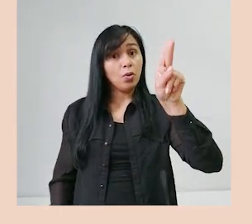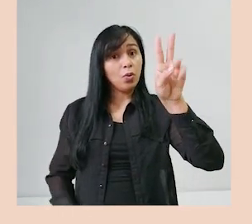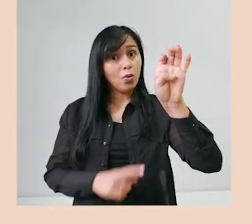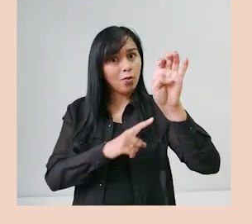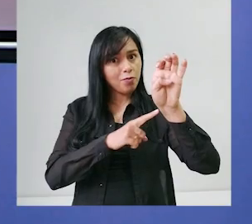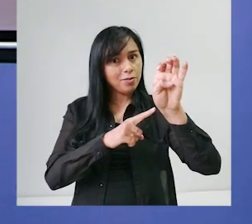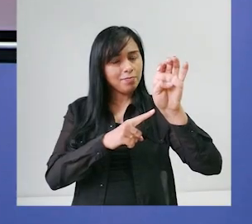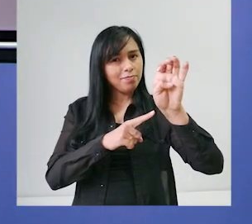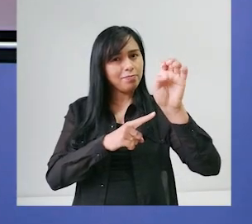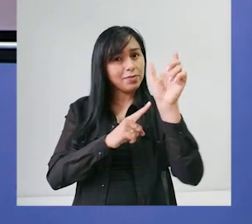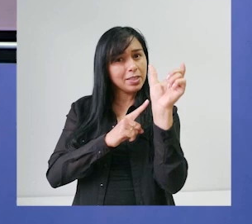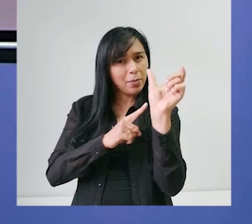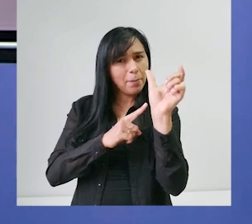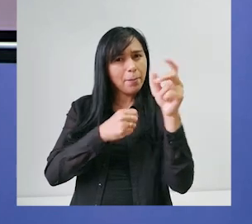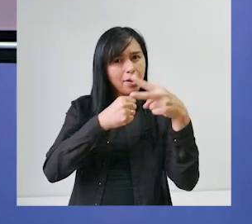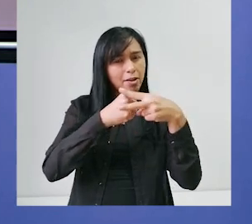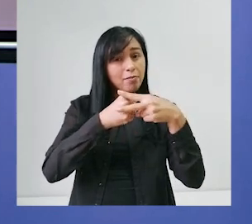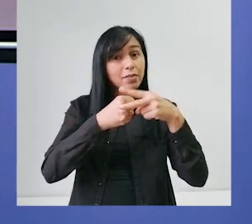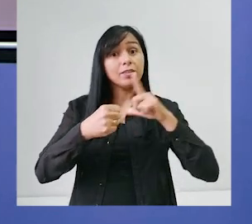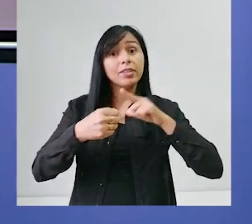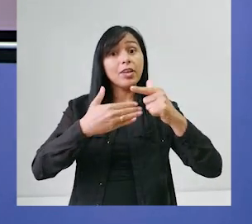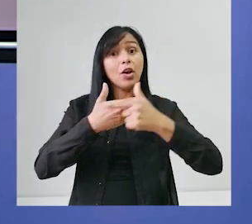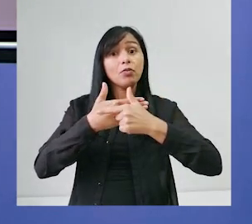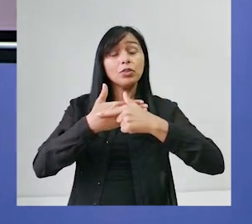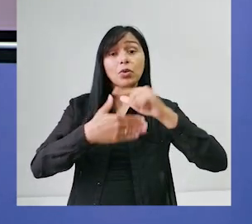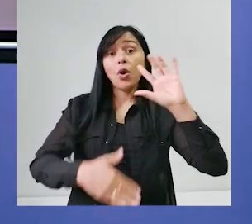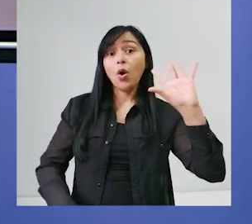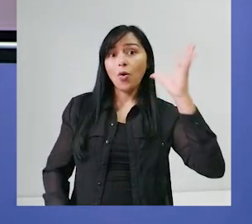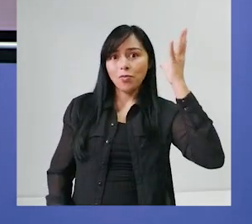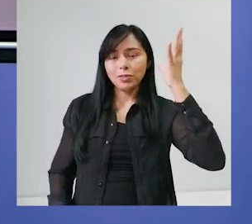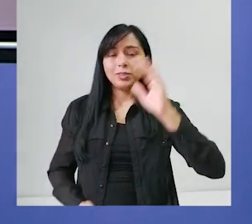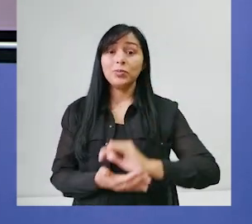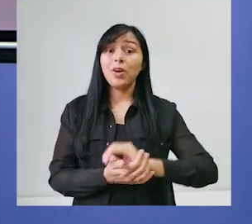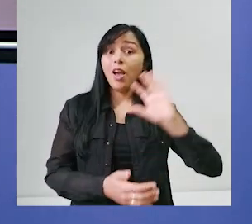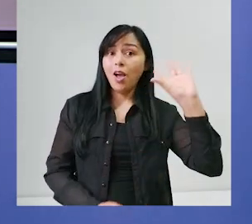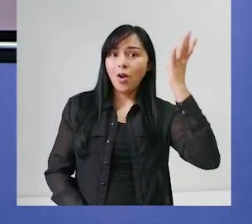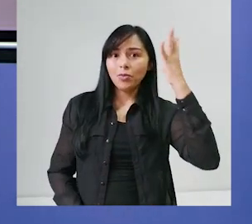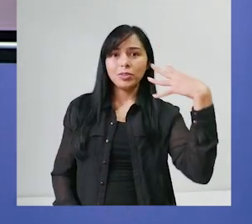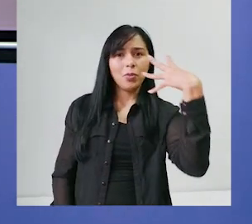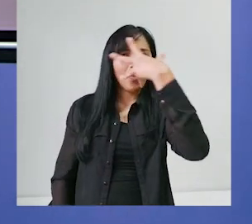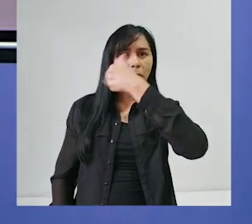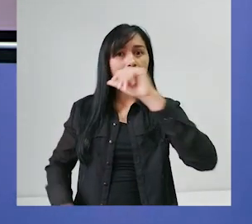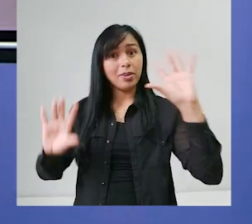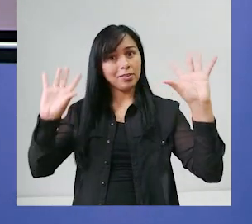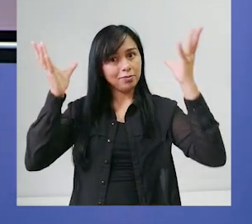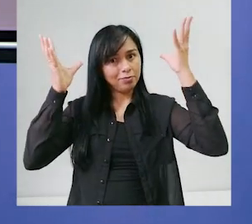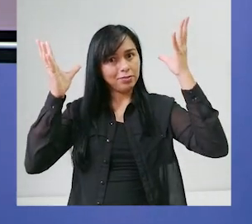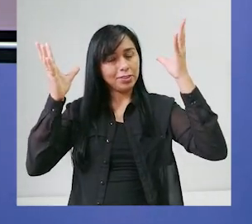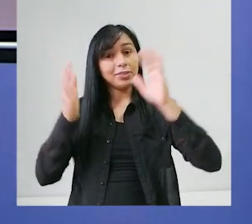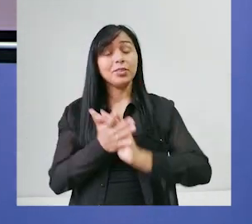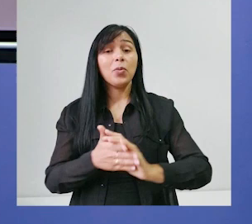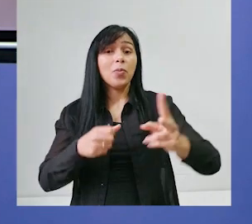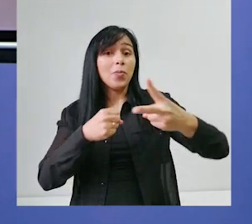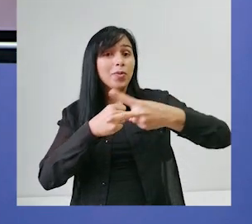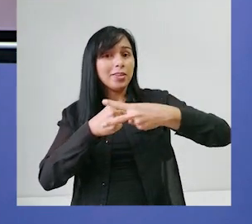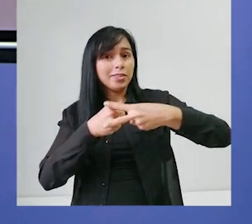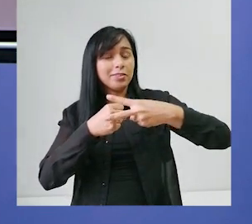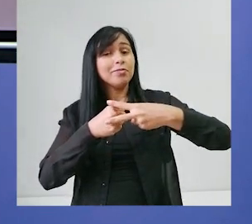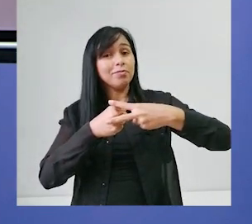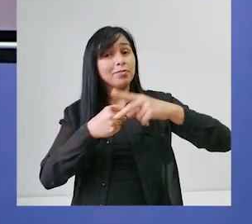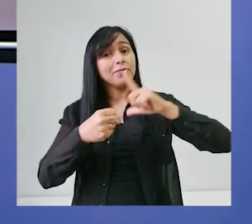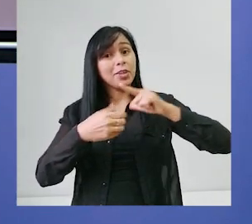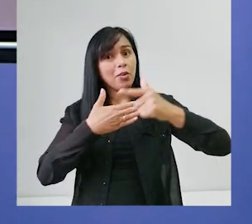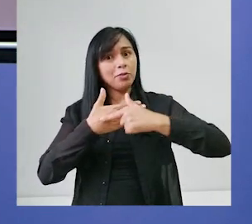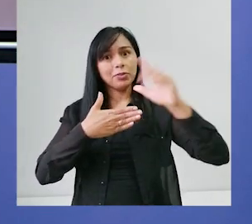neste primeiro exemplo nós temos o verbo haver indicando um acontecimento o que conhecimento é esse que